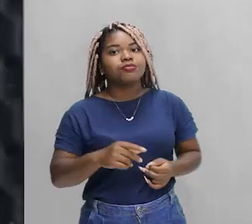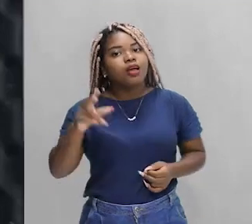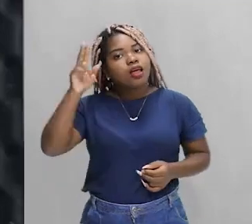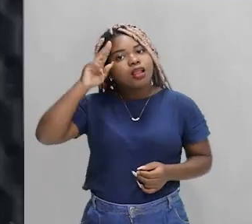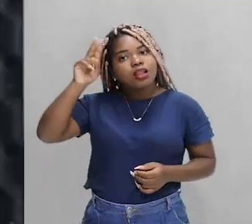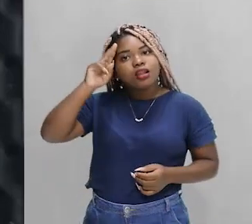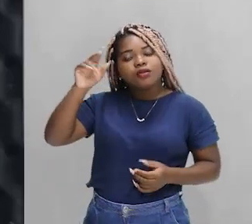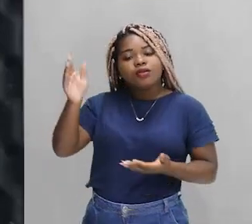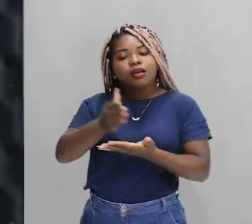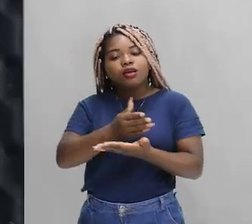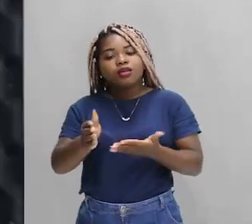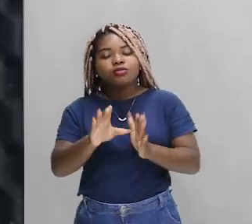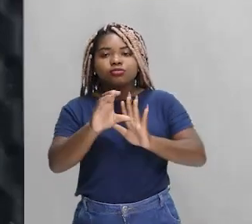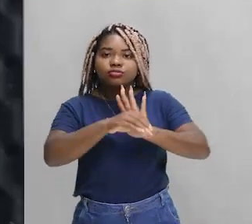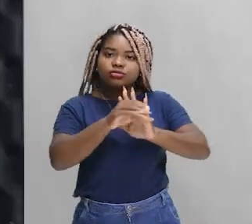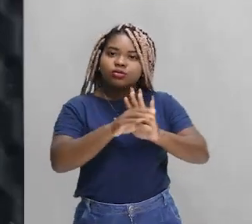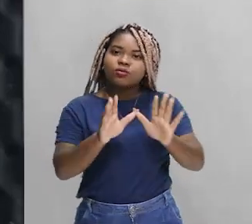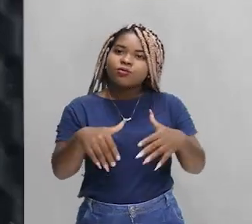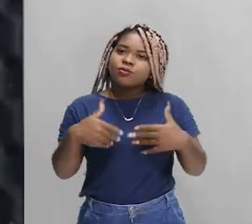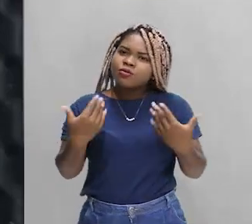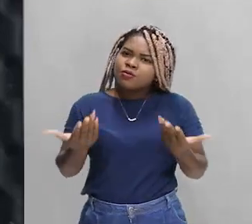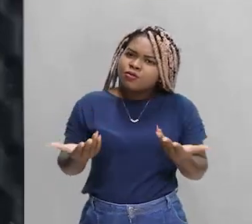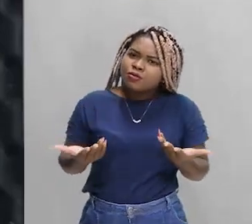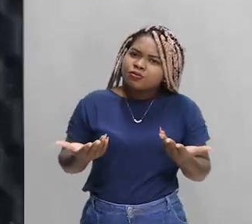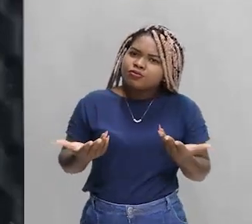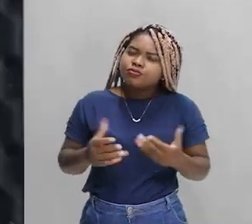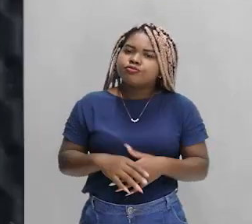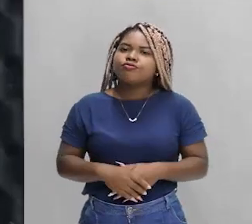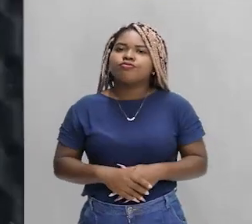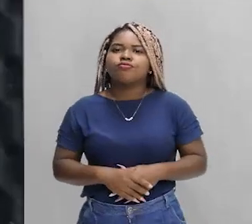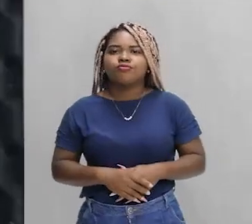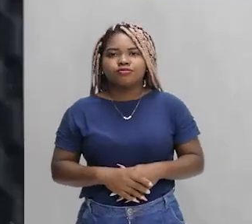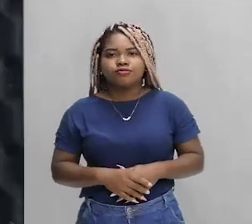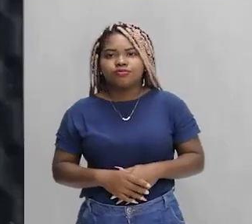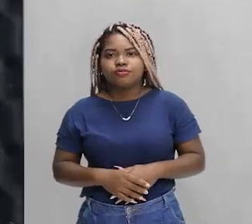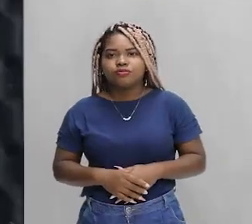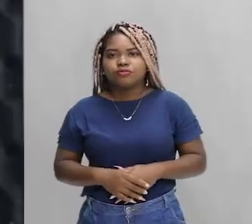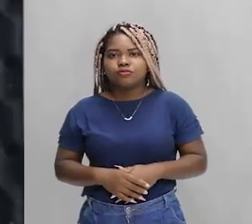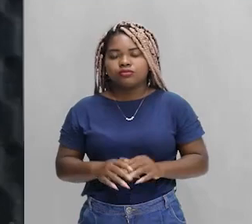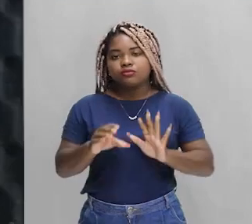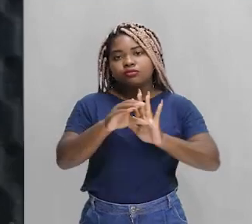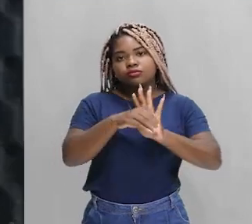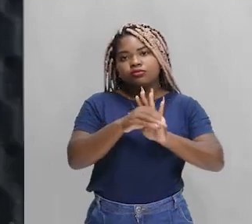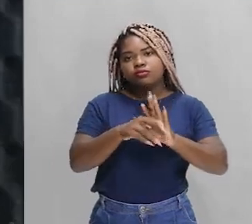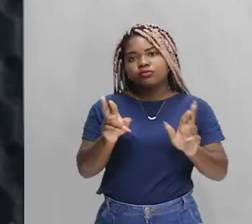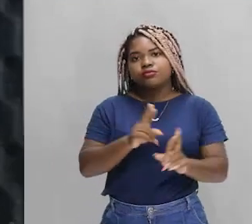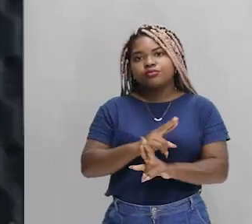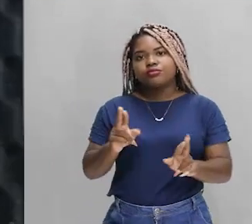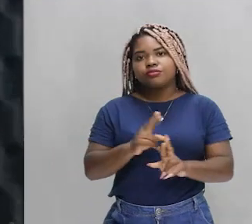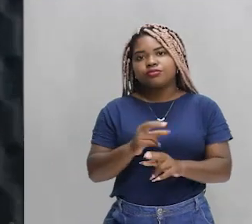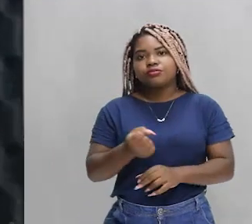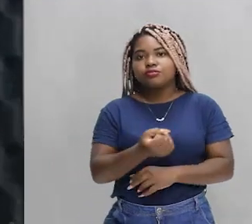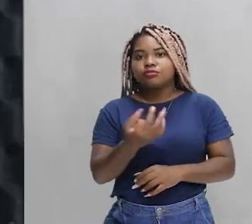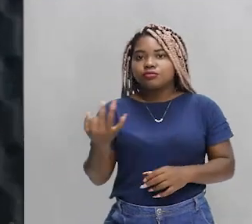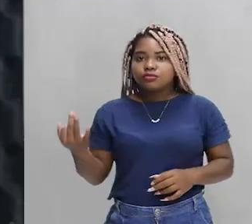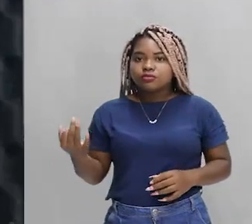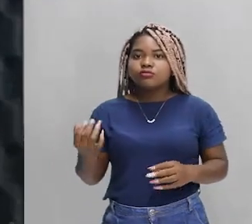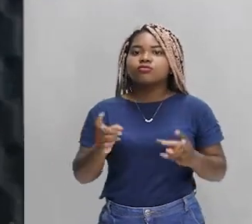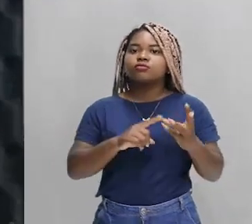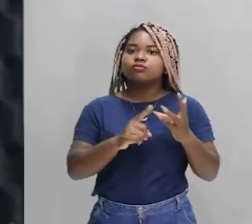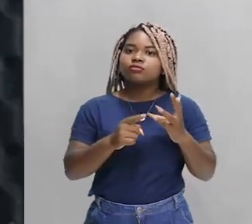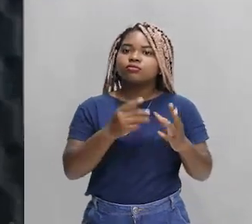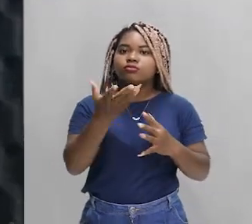relembrar alguns conceitos. Quais os conceitos que vocês precisam relembrar? Vocês precisam relembrar os conceitos relacionados à quantidade de